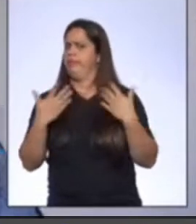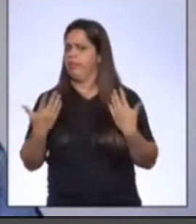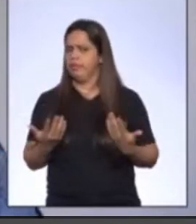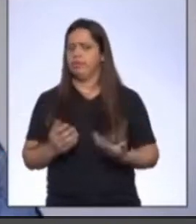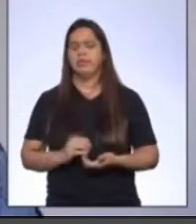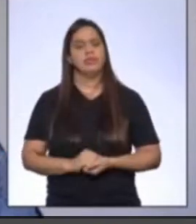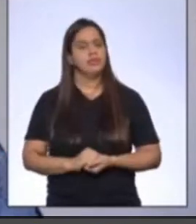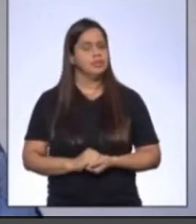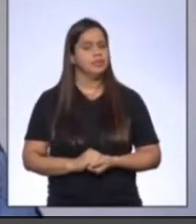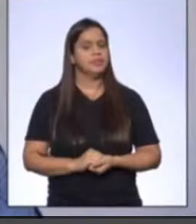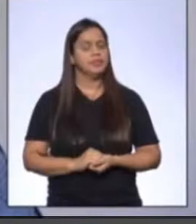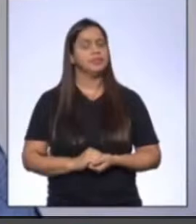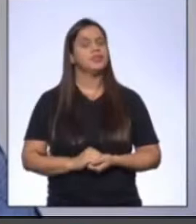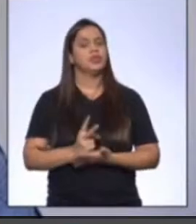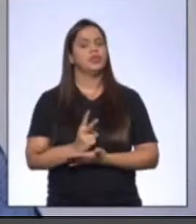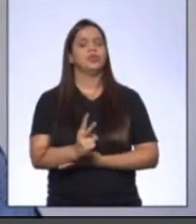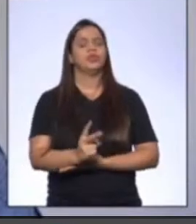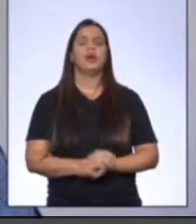Então vamos seguir aqui